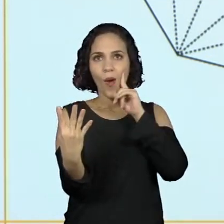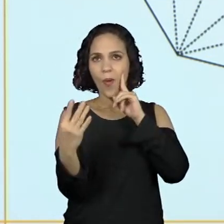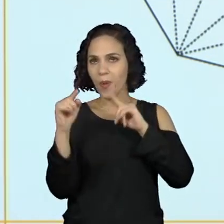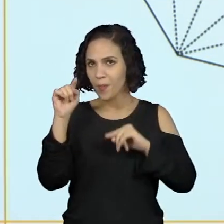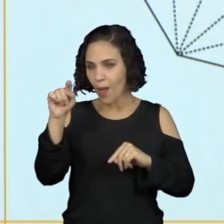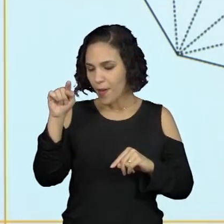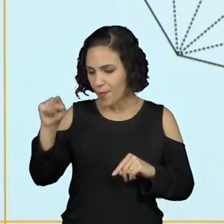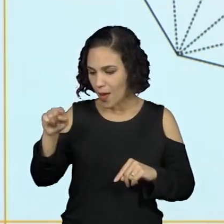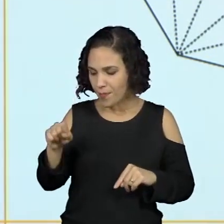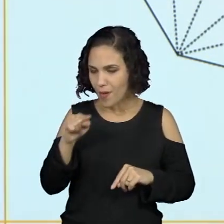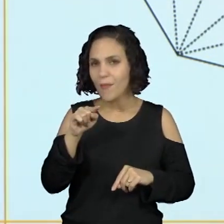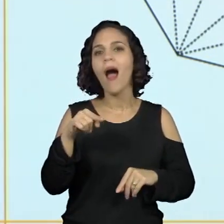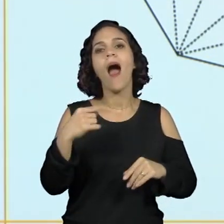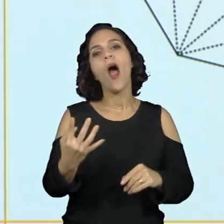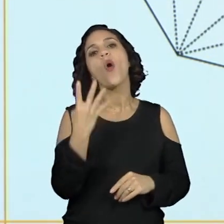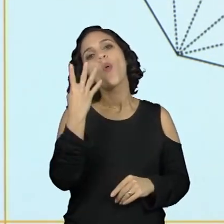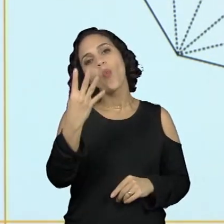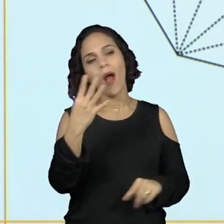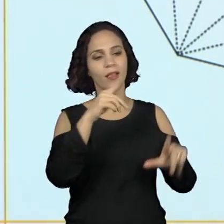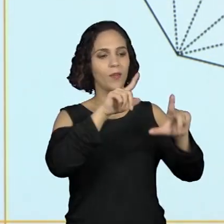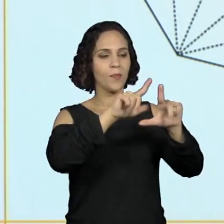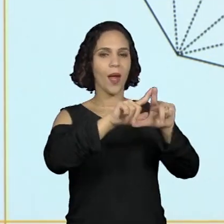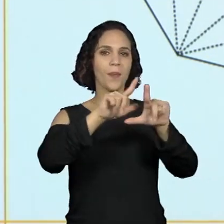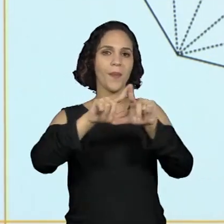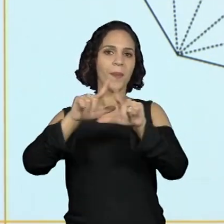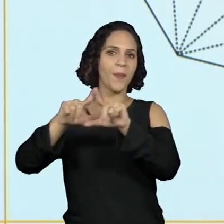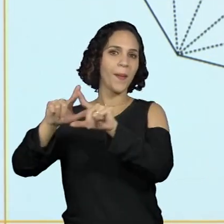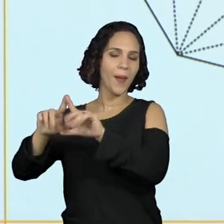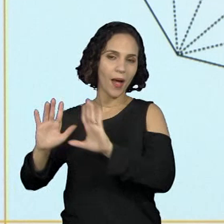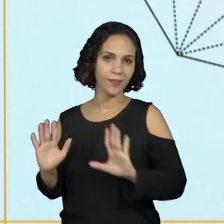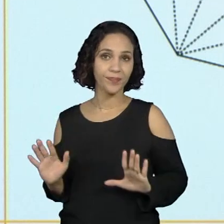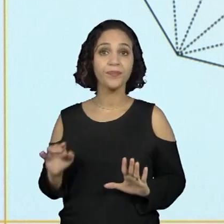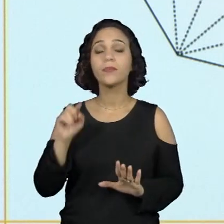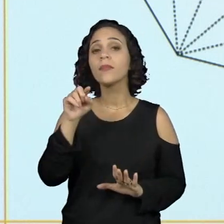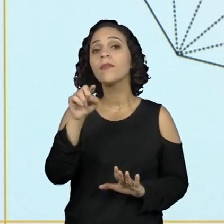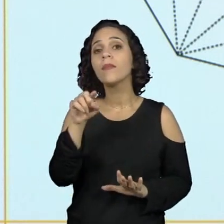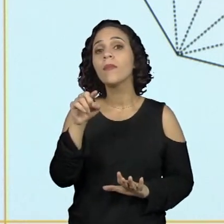essa base, essa pirâmide está completa. E que pirâmide é essa?